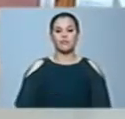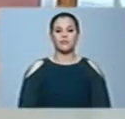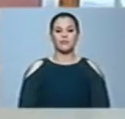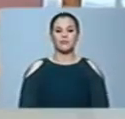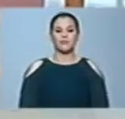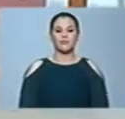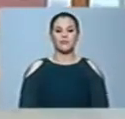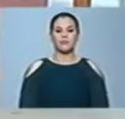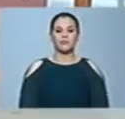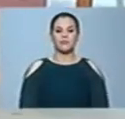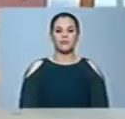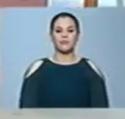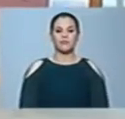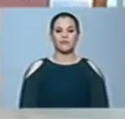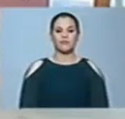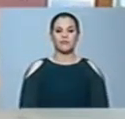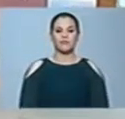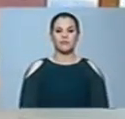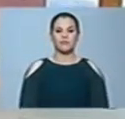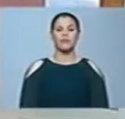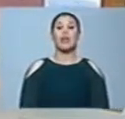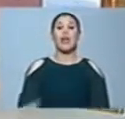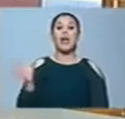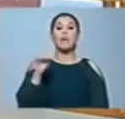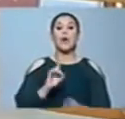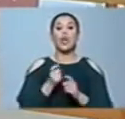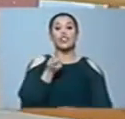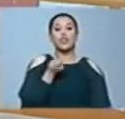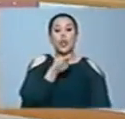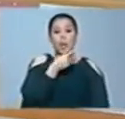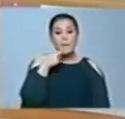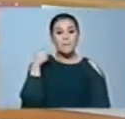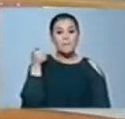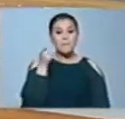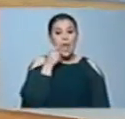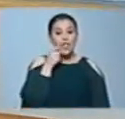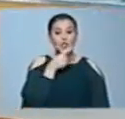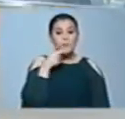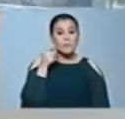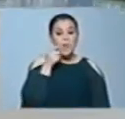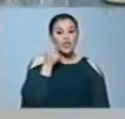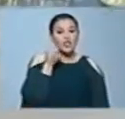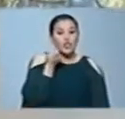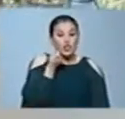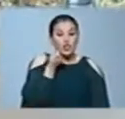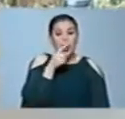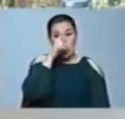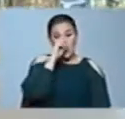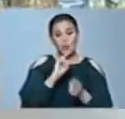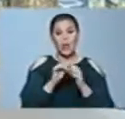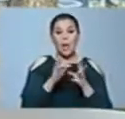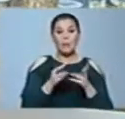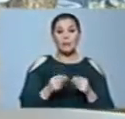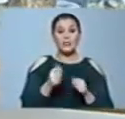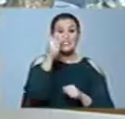e vamos lutar para canonizar um pouco de mel eo lembro que nós queremos utilizar produtos antes